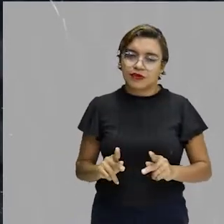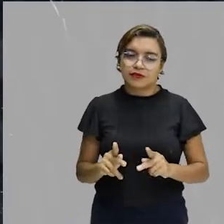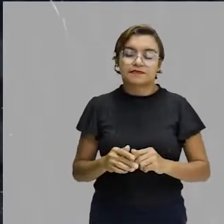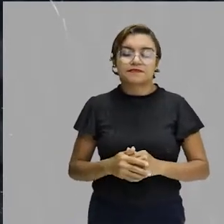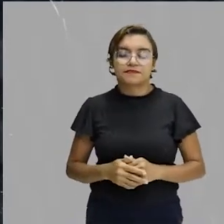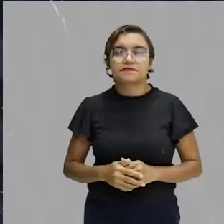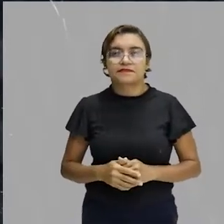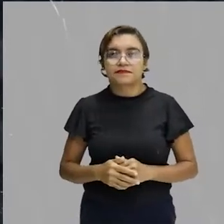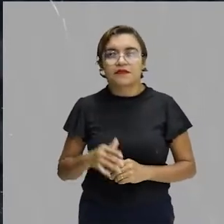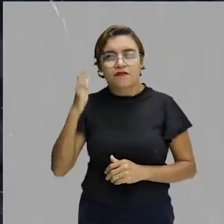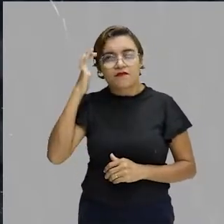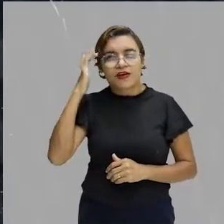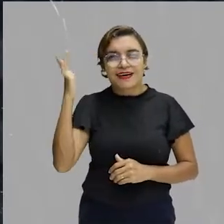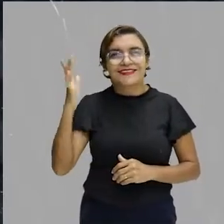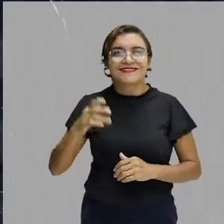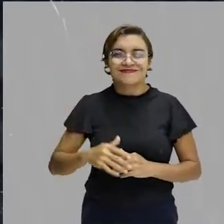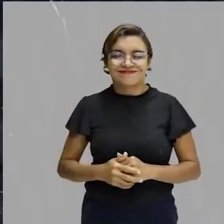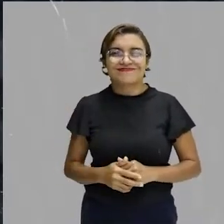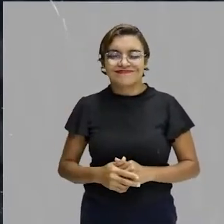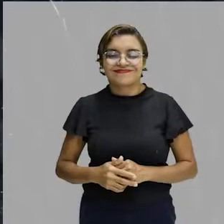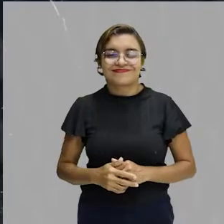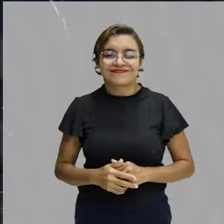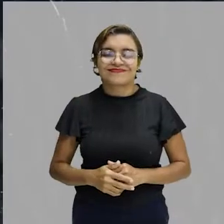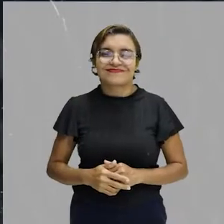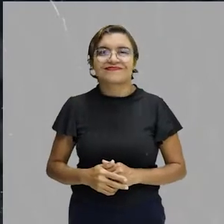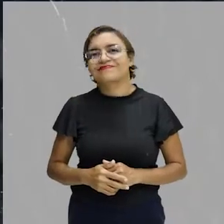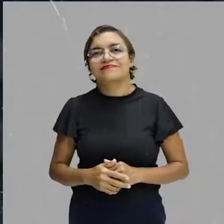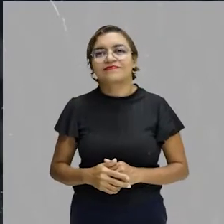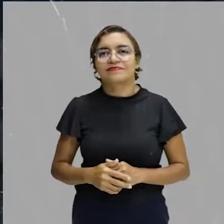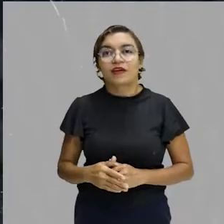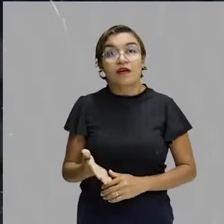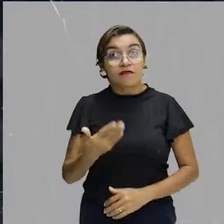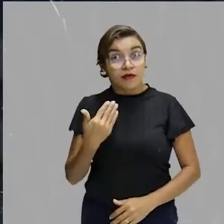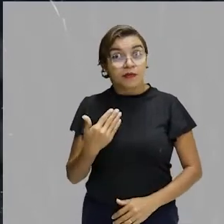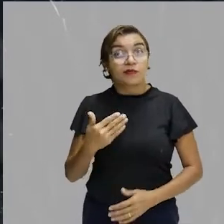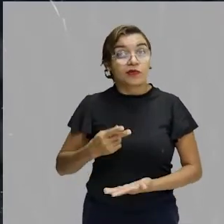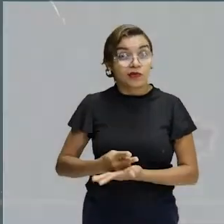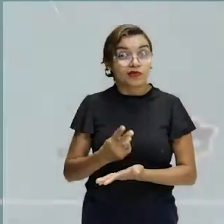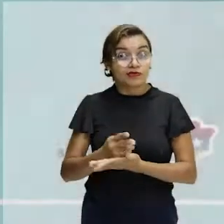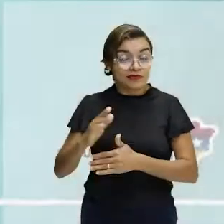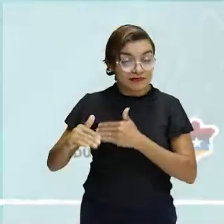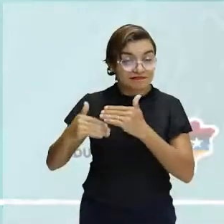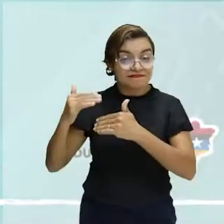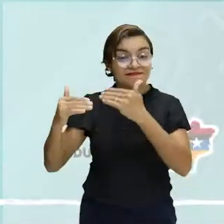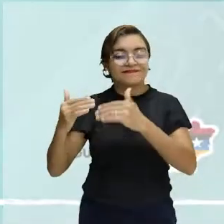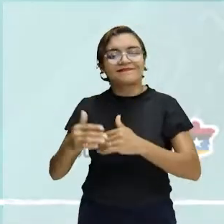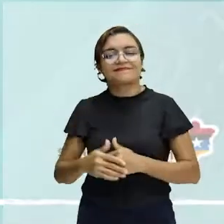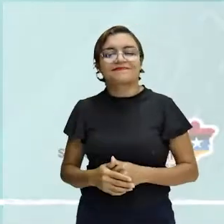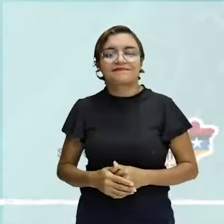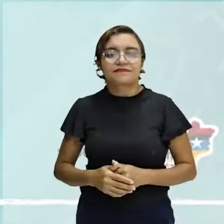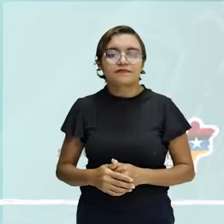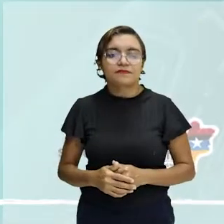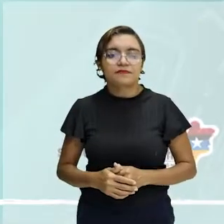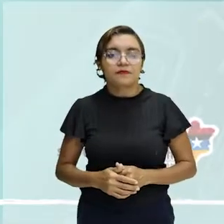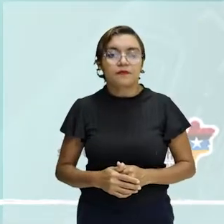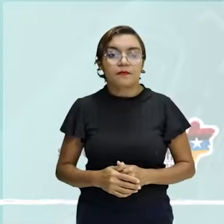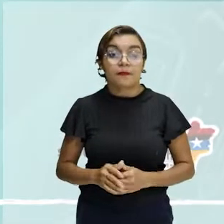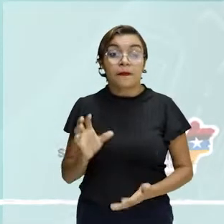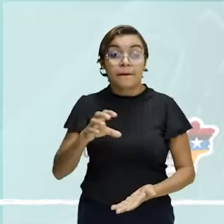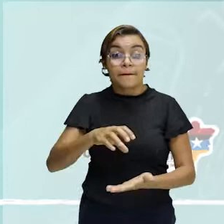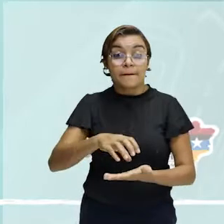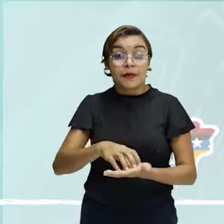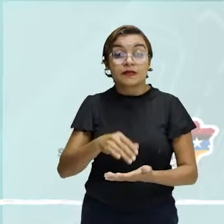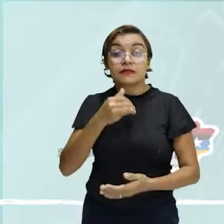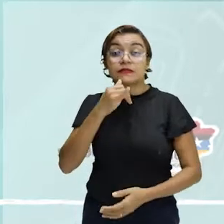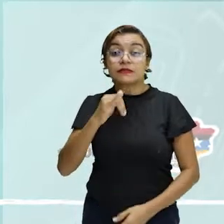né? Olha a quantidade de coisa que a gente abordou nessa questão. Bora evoluir? Bora! Olha aí, ó. A matriz